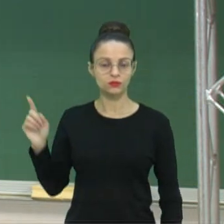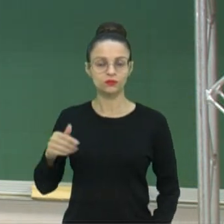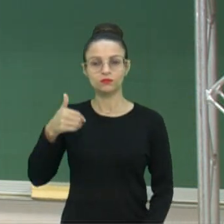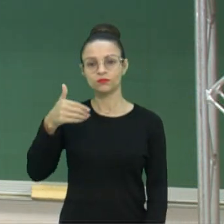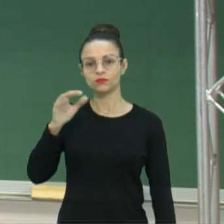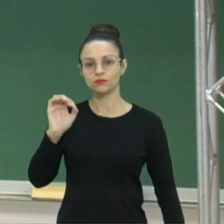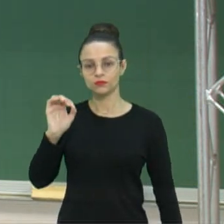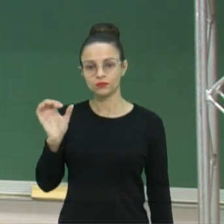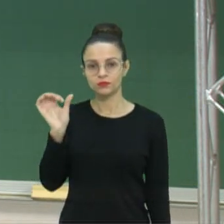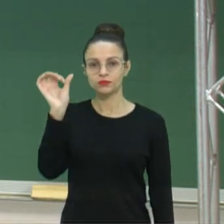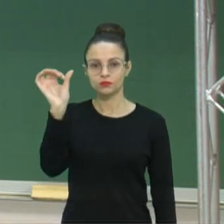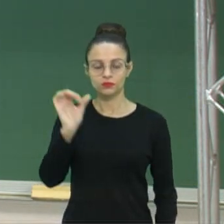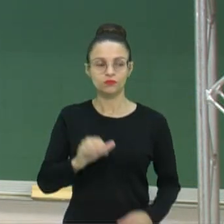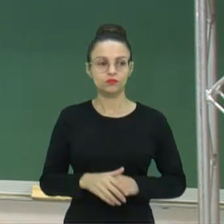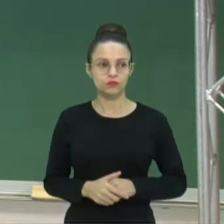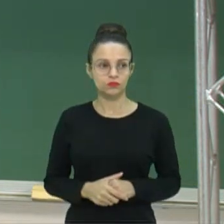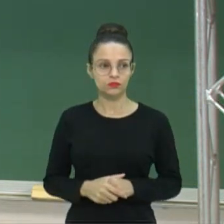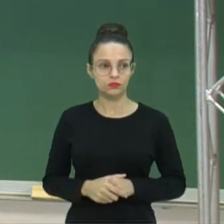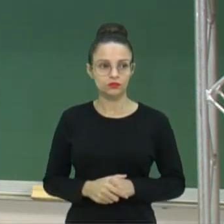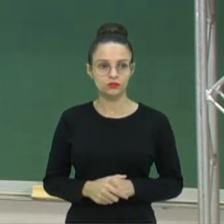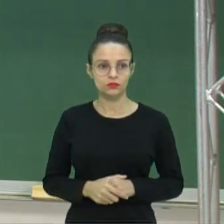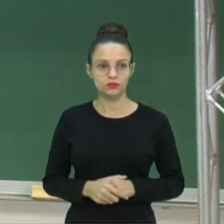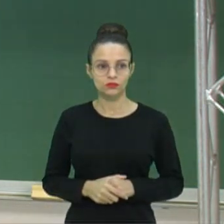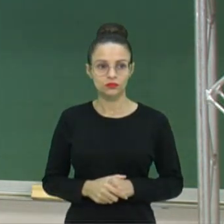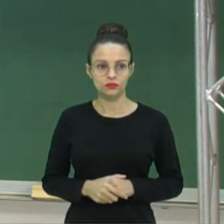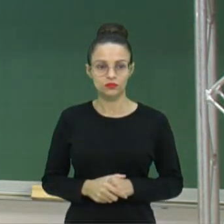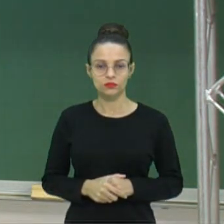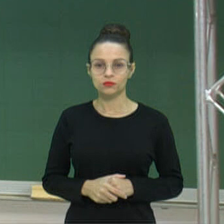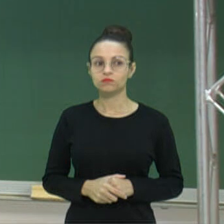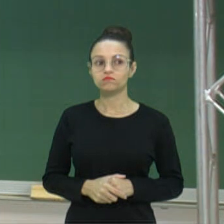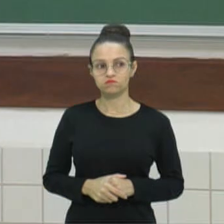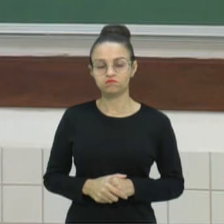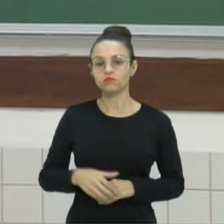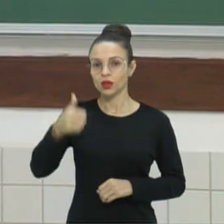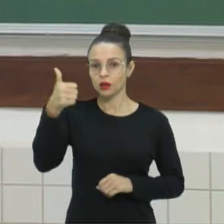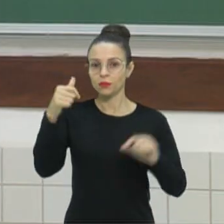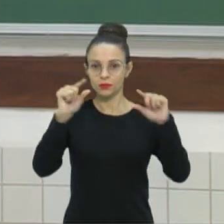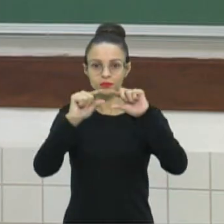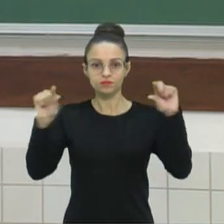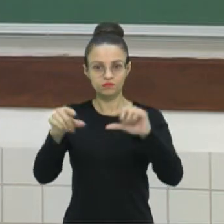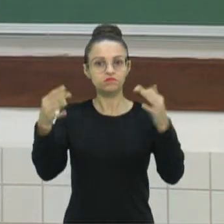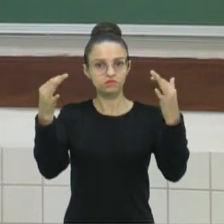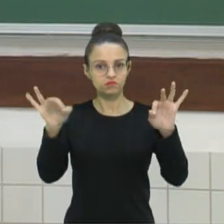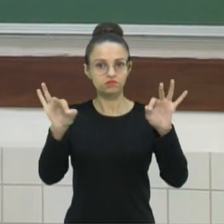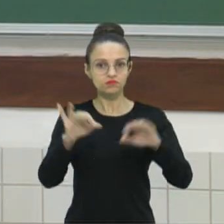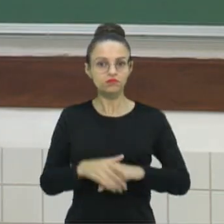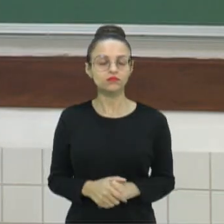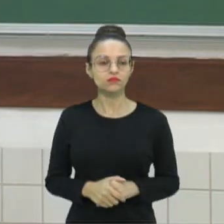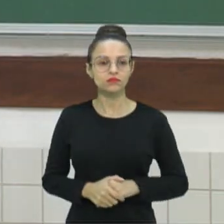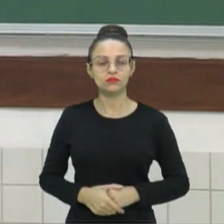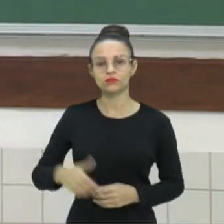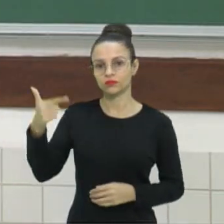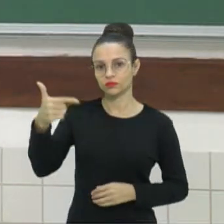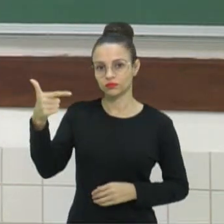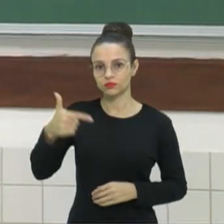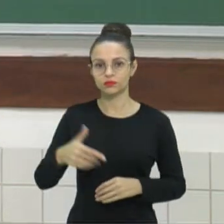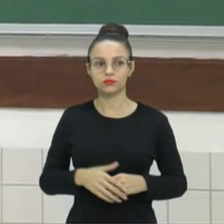sexta para formar 1,4. Então, a primeira alternativa está correta. A